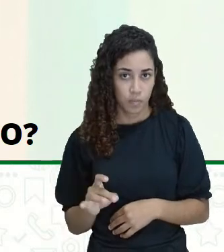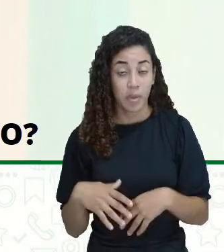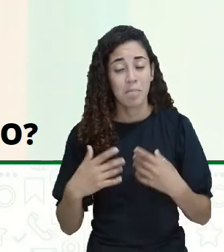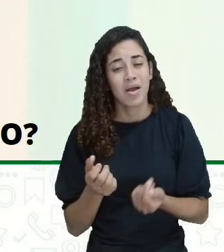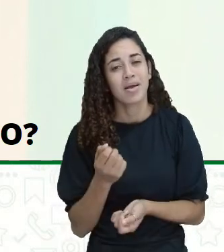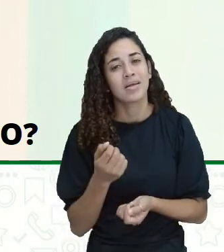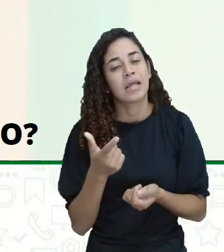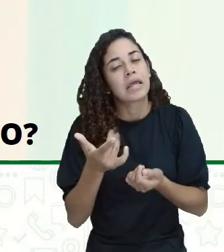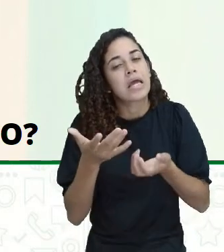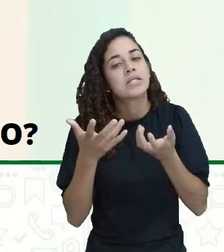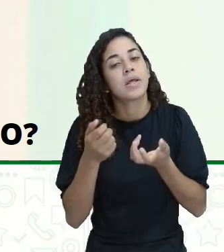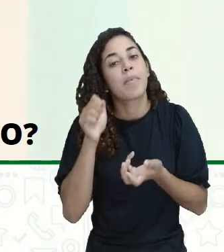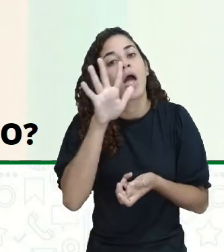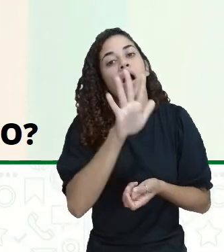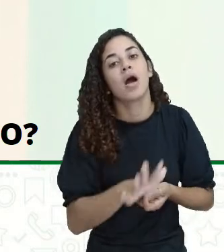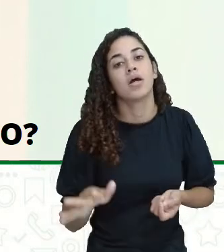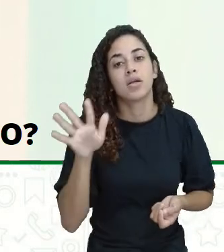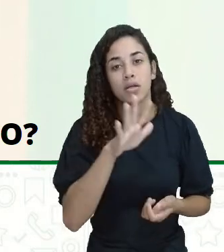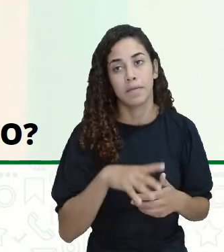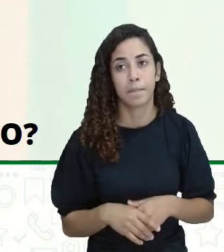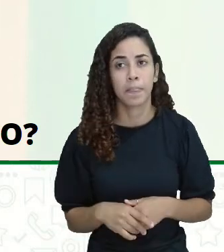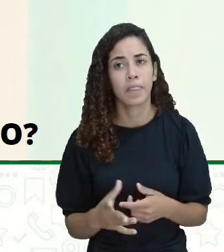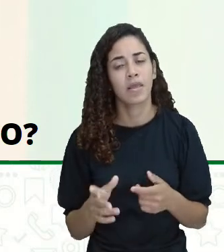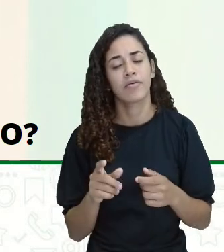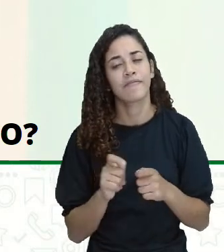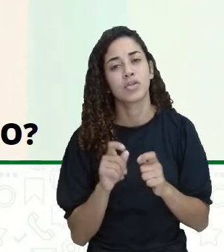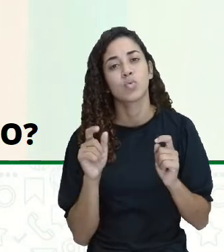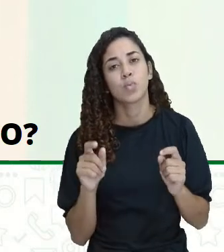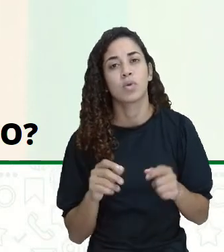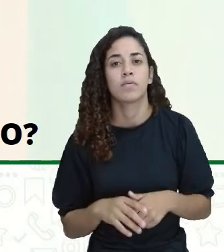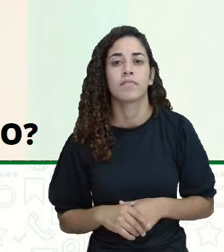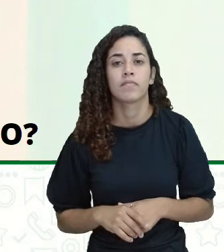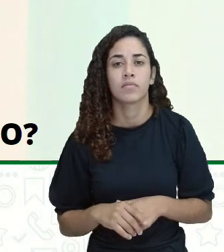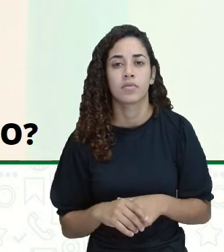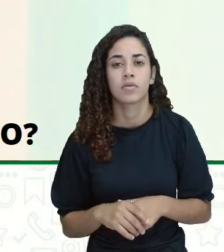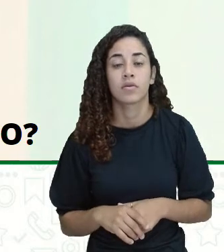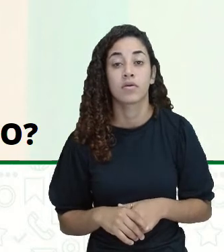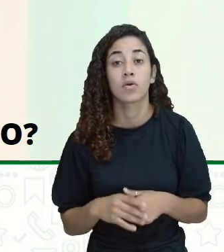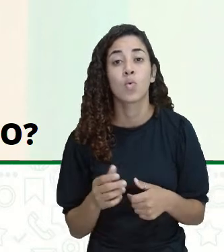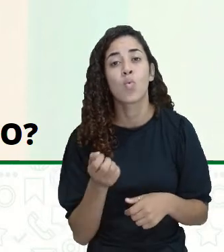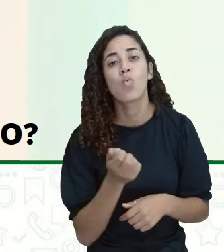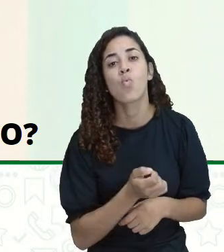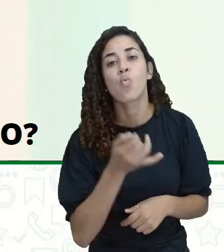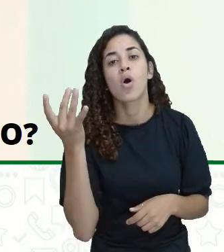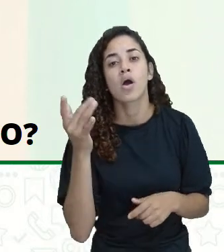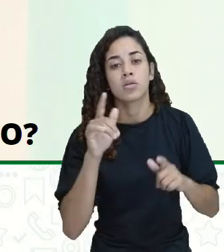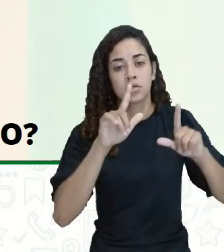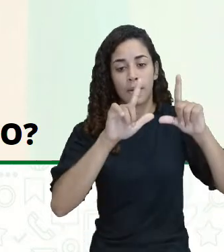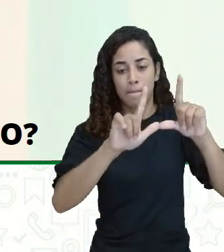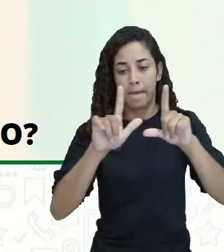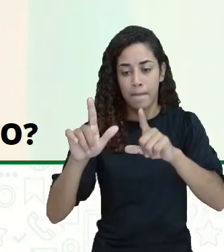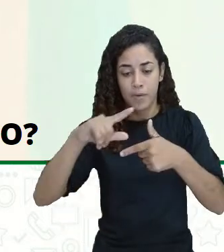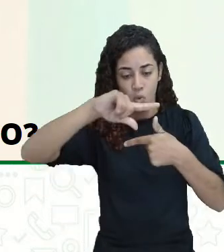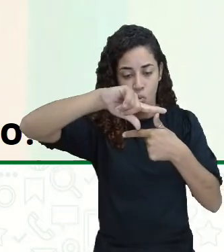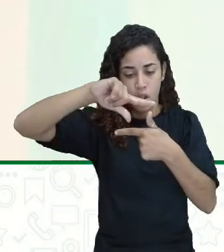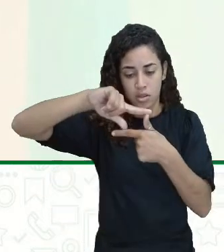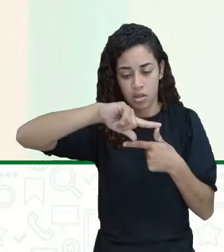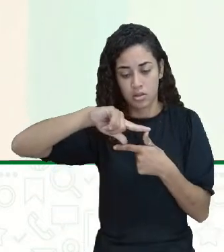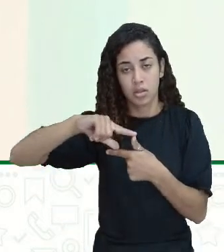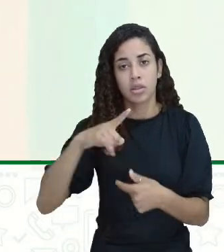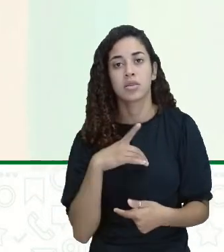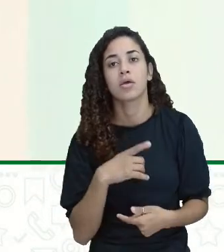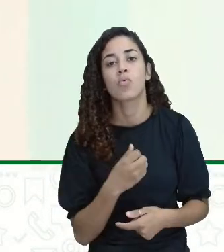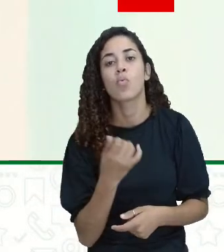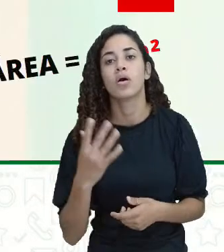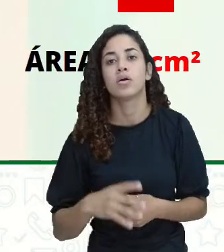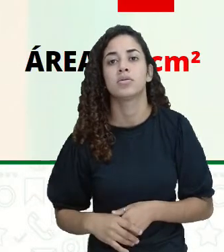saber a área. E o que, que eu vou fazer para saber a área? Quantas partes eu tenho? Não é? É o que eu vou